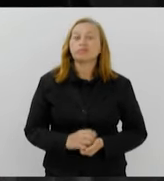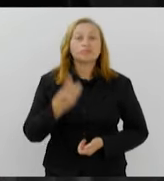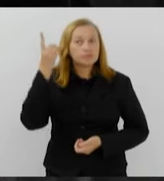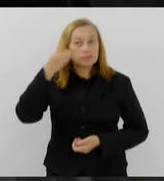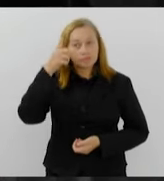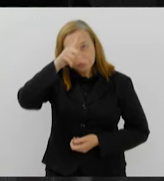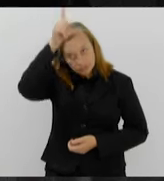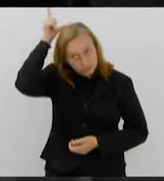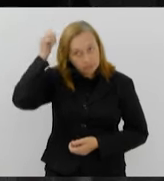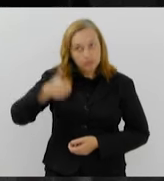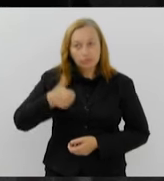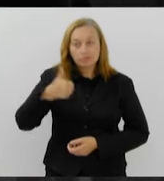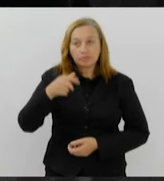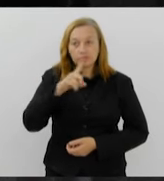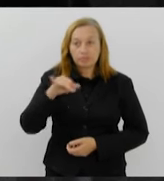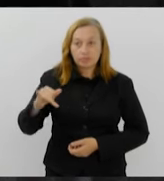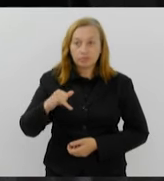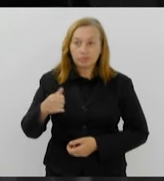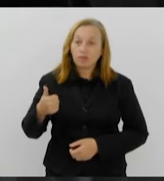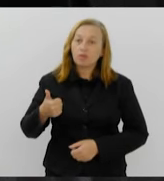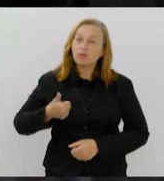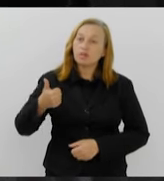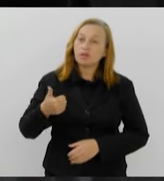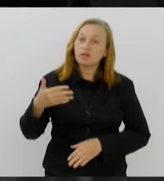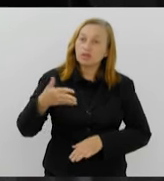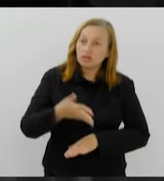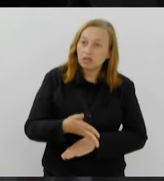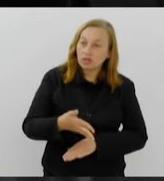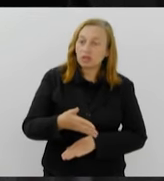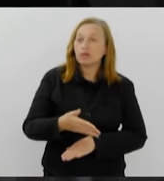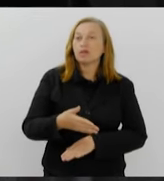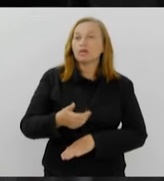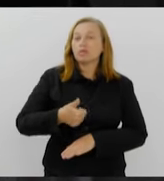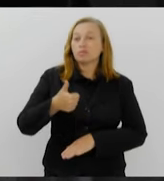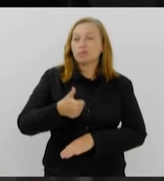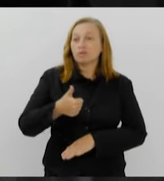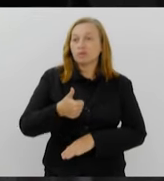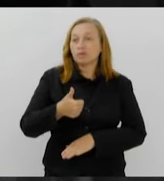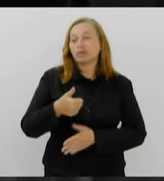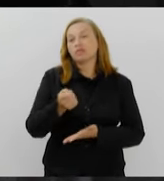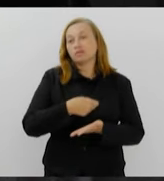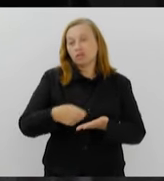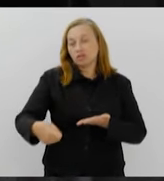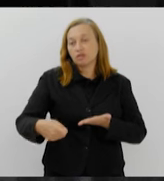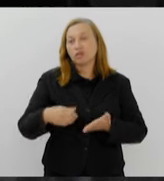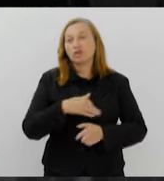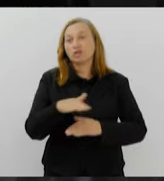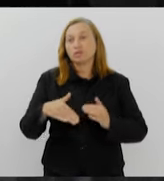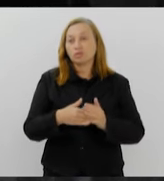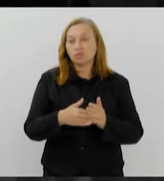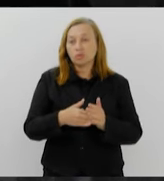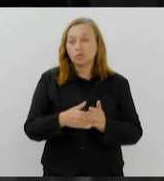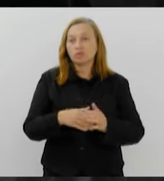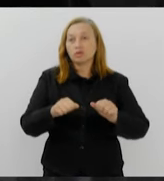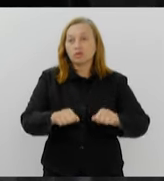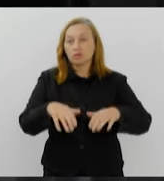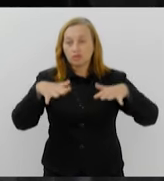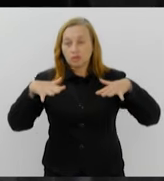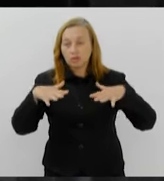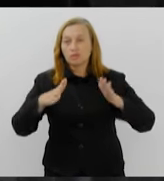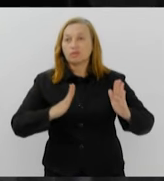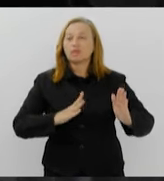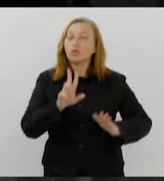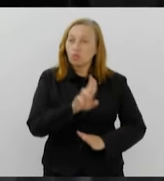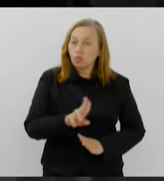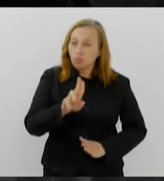o primeiro dia que eu tô nesse parlamento é o primeiro a chegar o primeiro a se inscrever e em todas as sessões faz uso da palavra no expediente